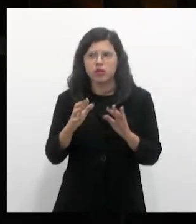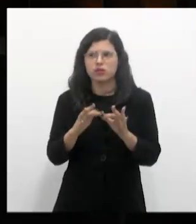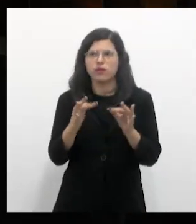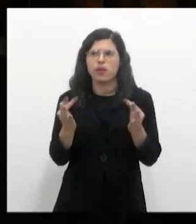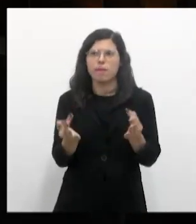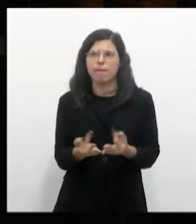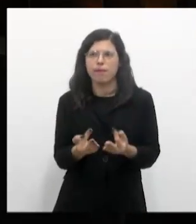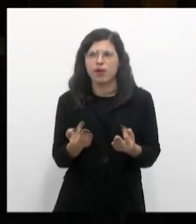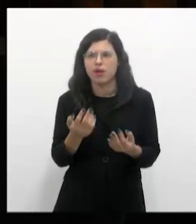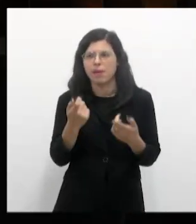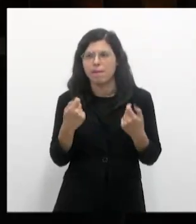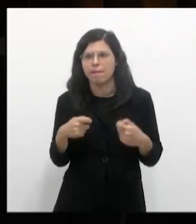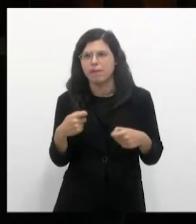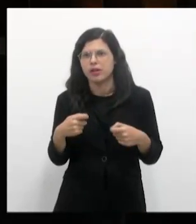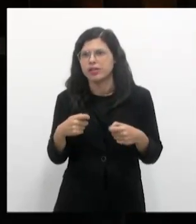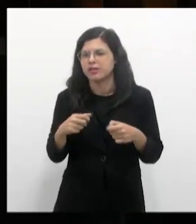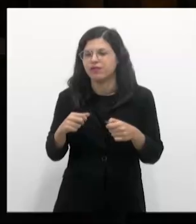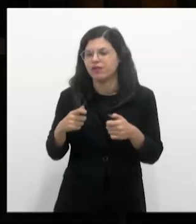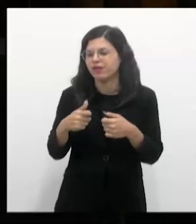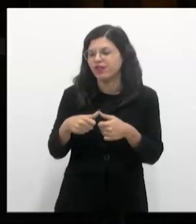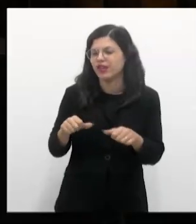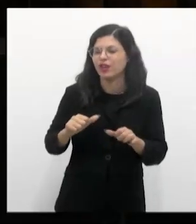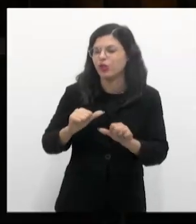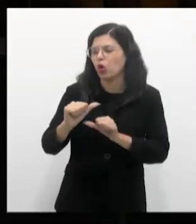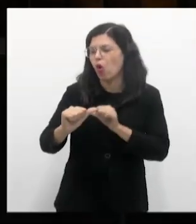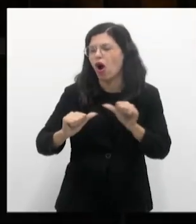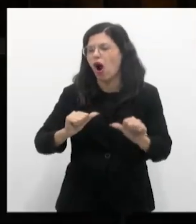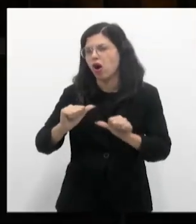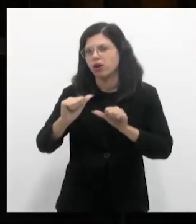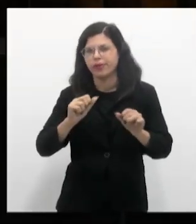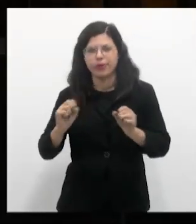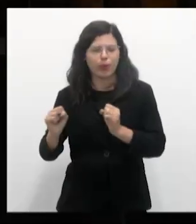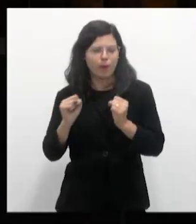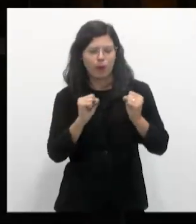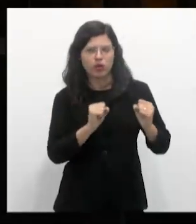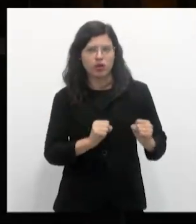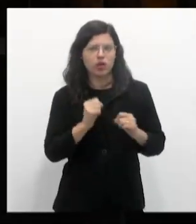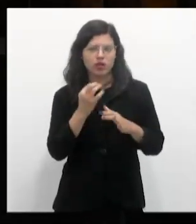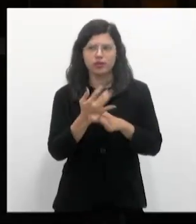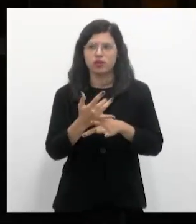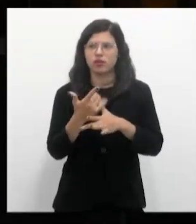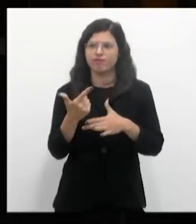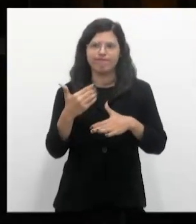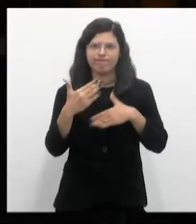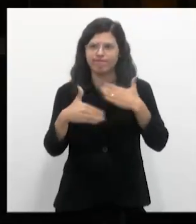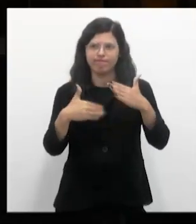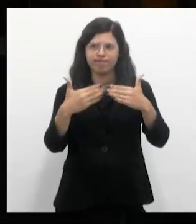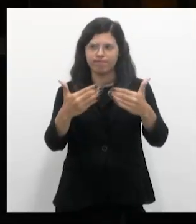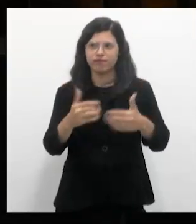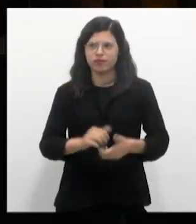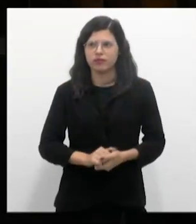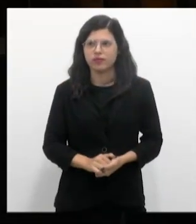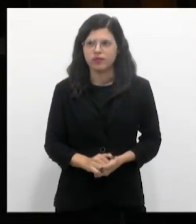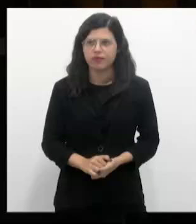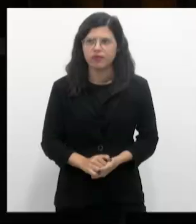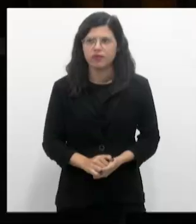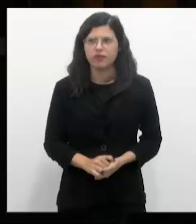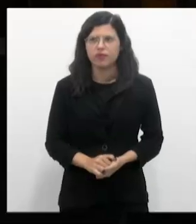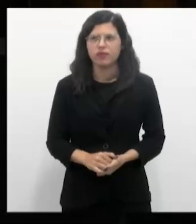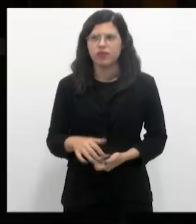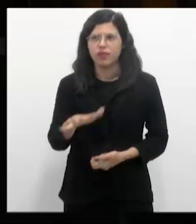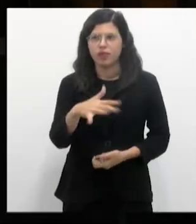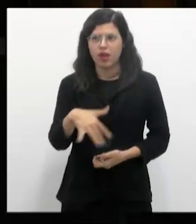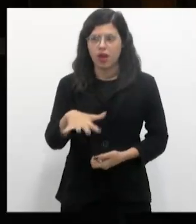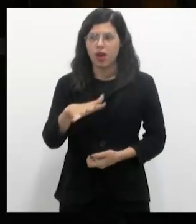se revezando no poder e a cidade não tem avanço significativo na área